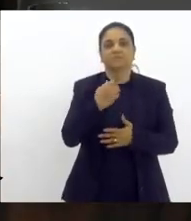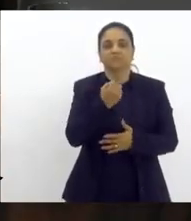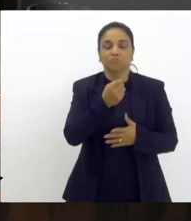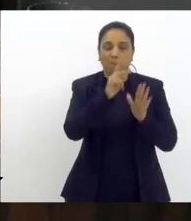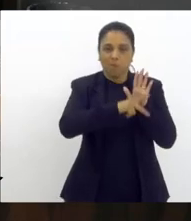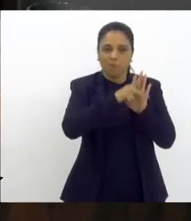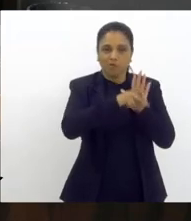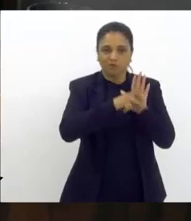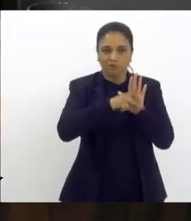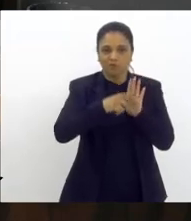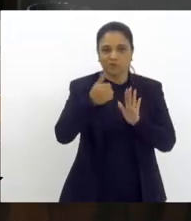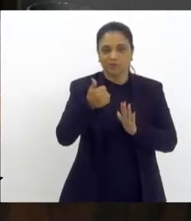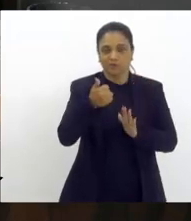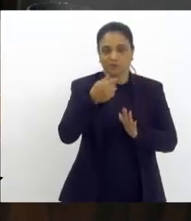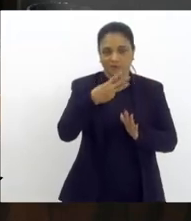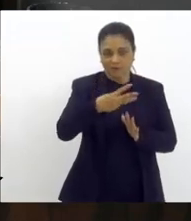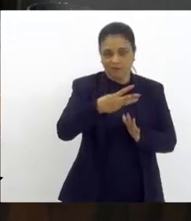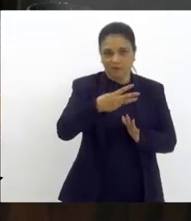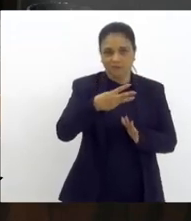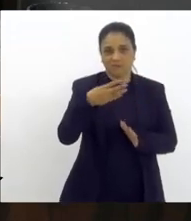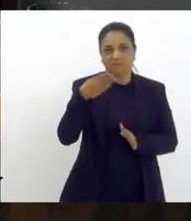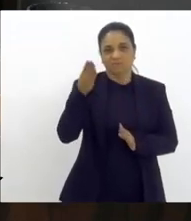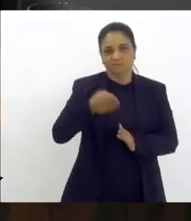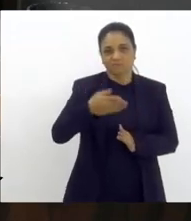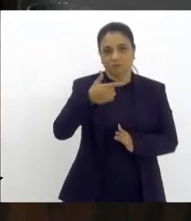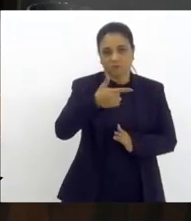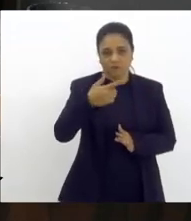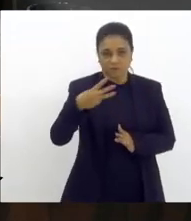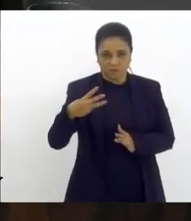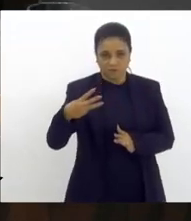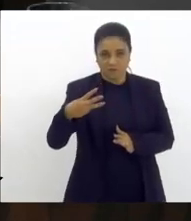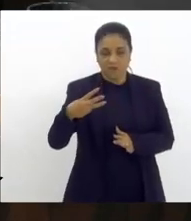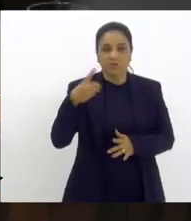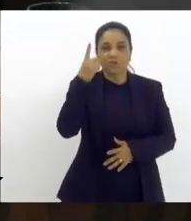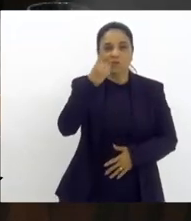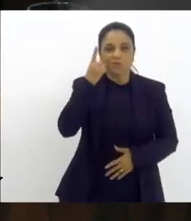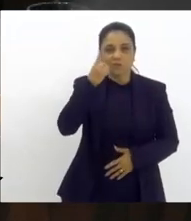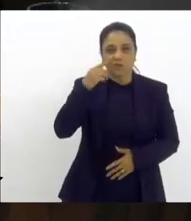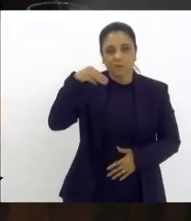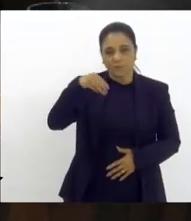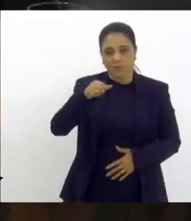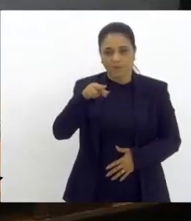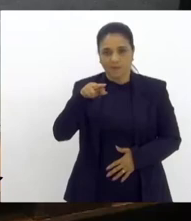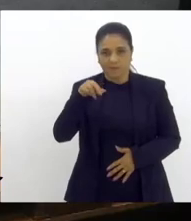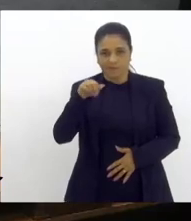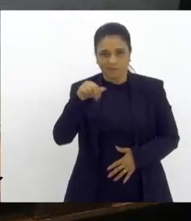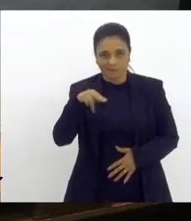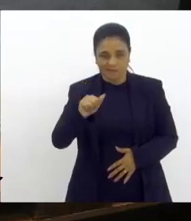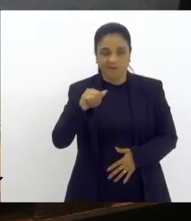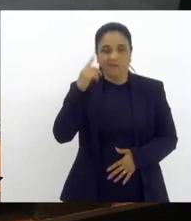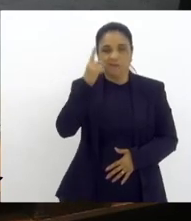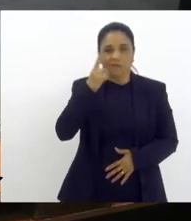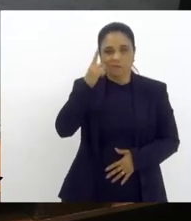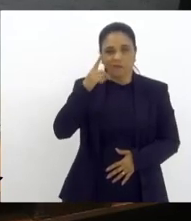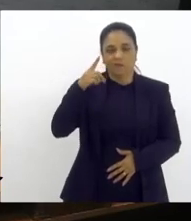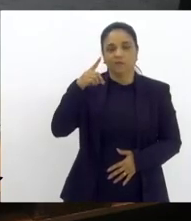23 deputada Marina e do Deputado Renato Machado